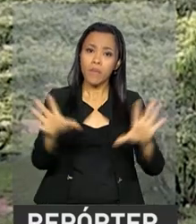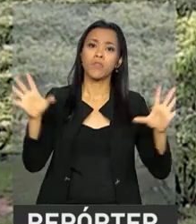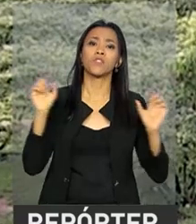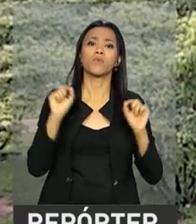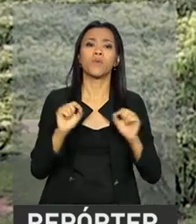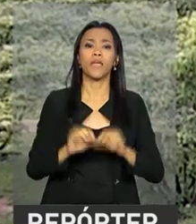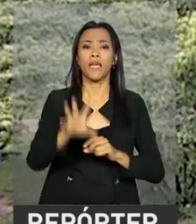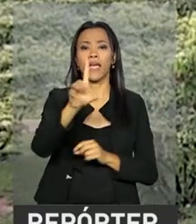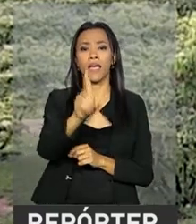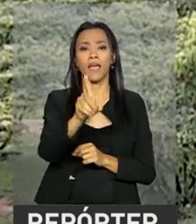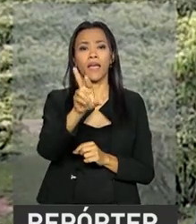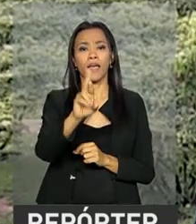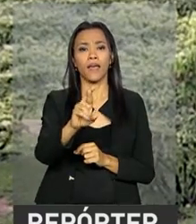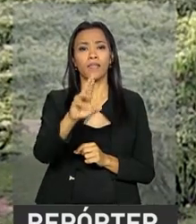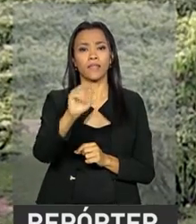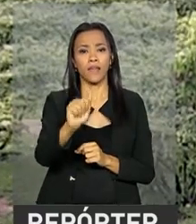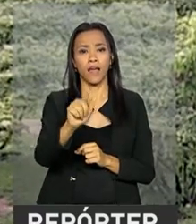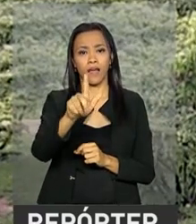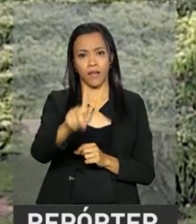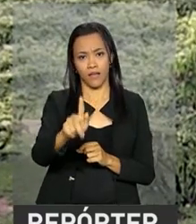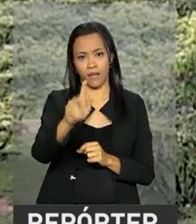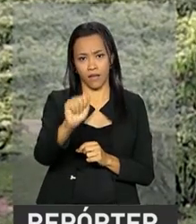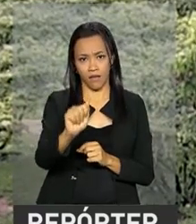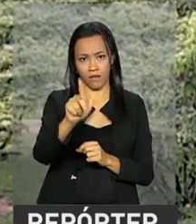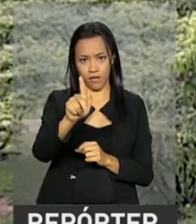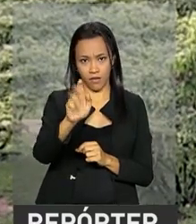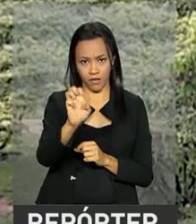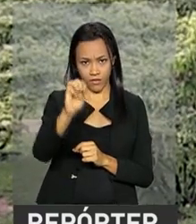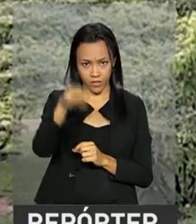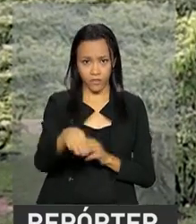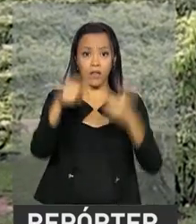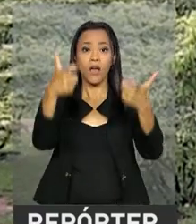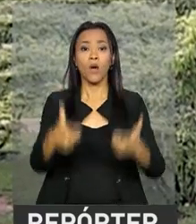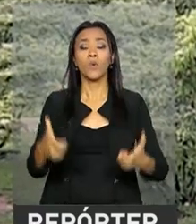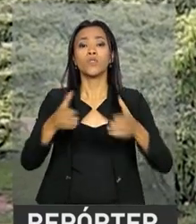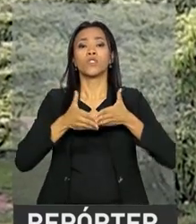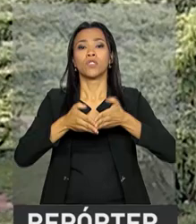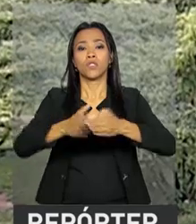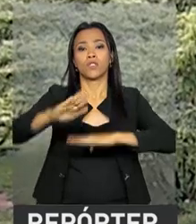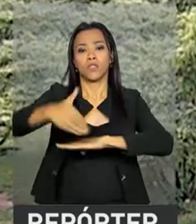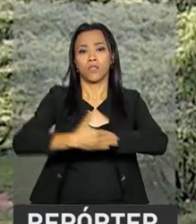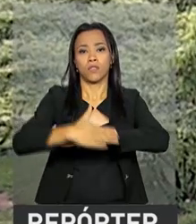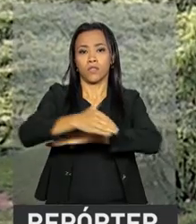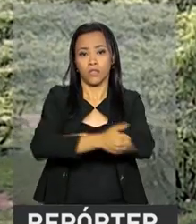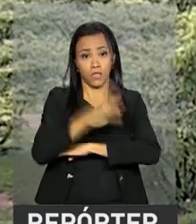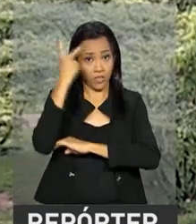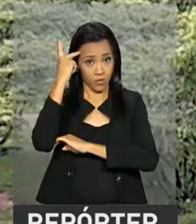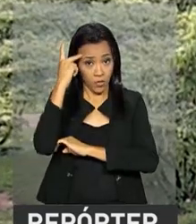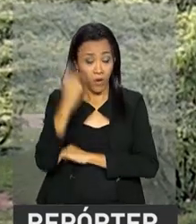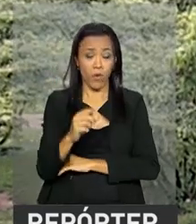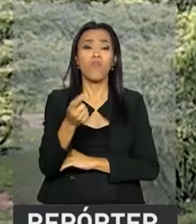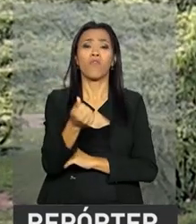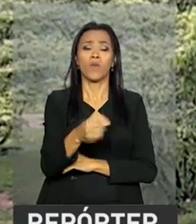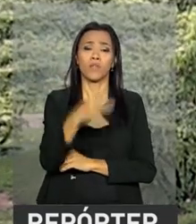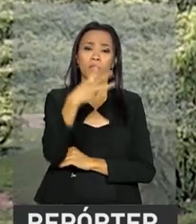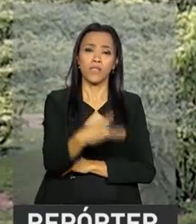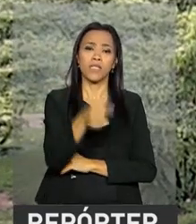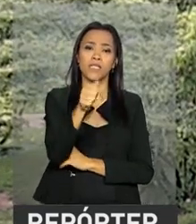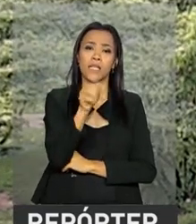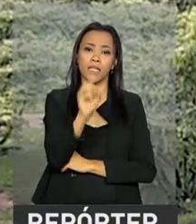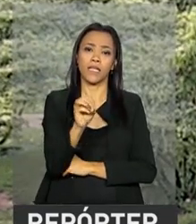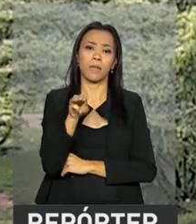dragagem do porto de Santos em São Paulo o investimento está estimado em cerca de R 370 milhões